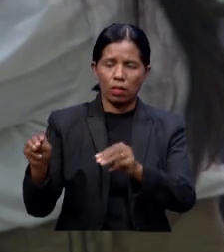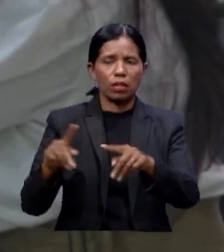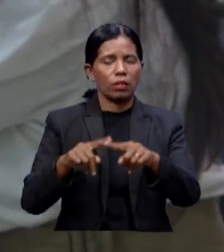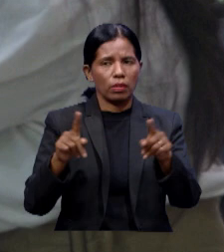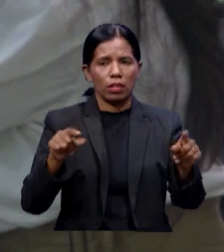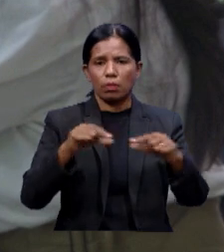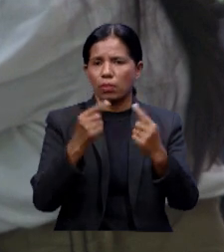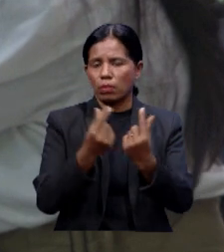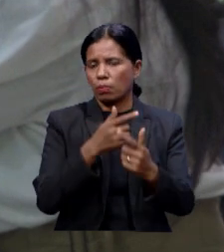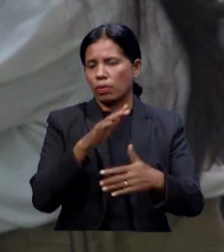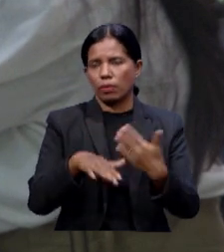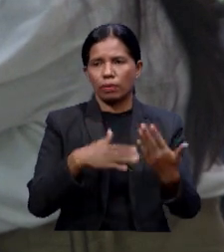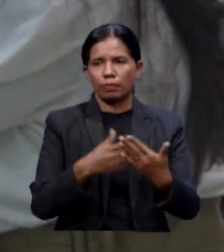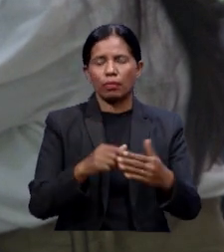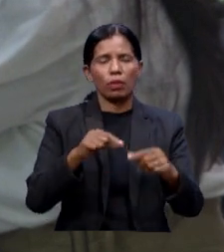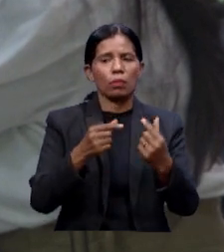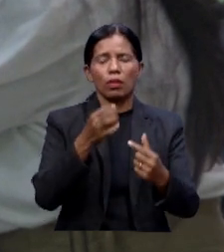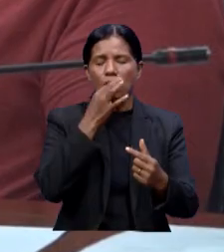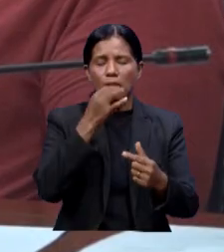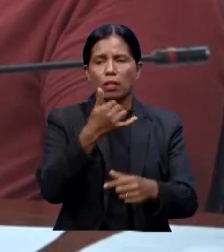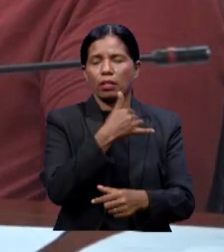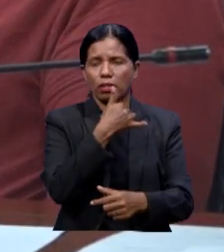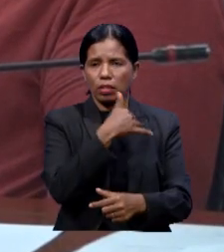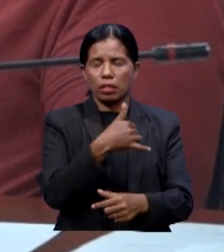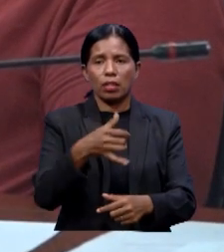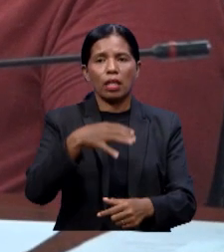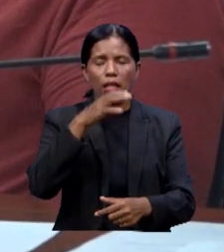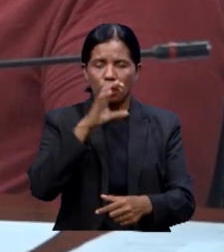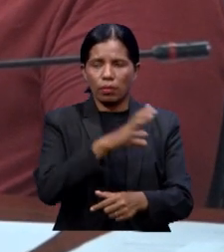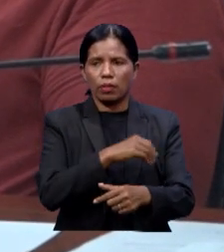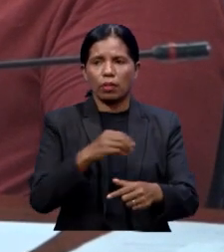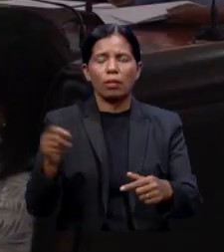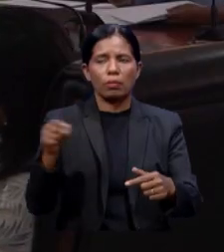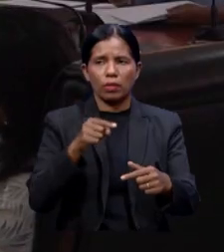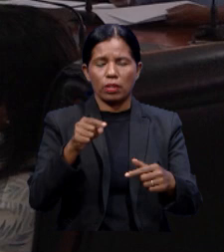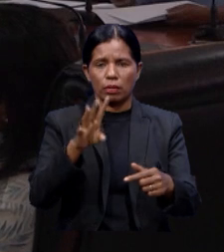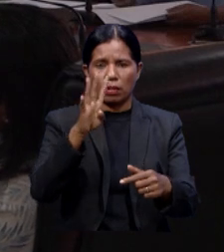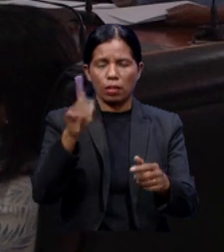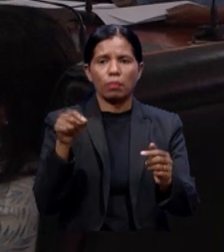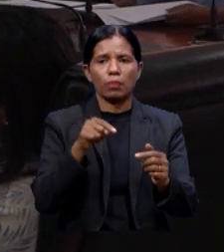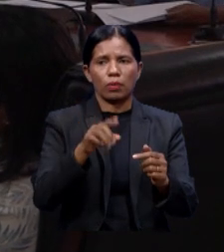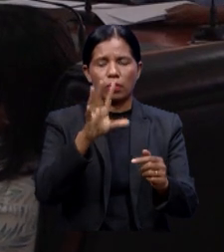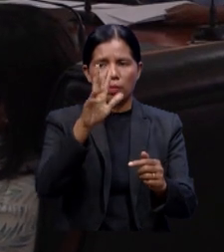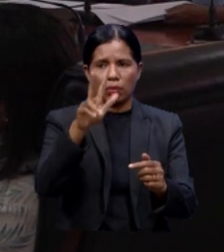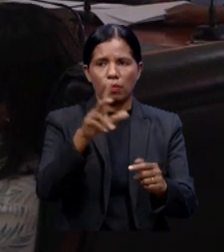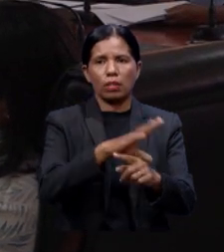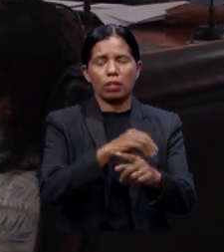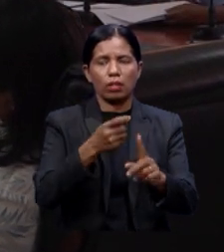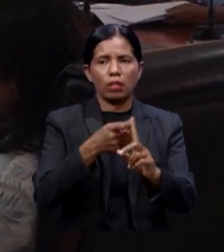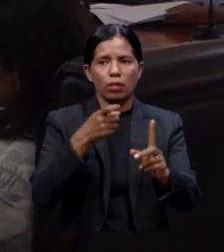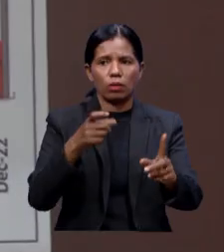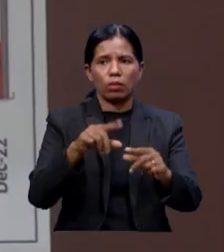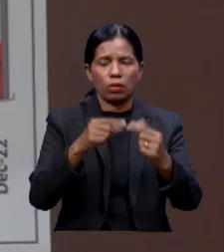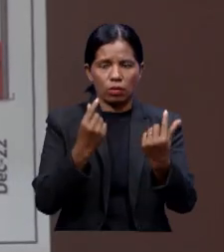roto. Grupo RAHAN com bebidas laus alcoólica sai por cento rato ponto tolo, também retan impacto maioria husi